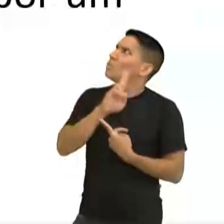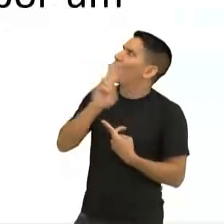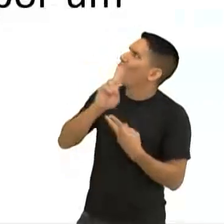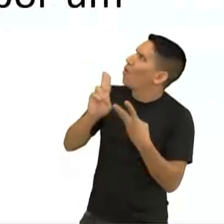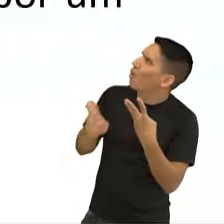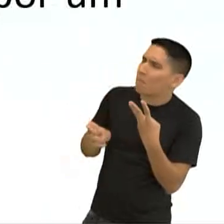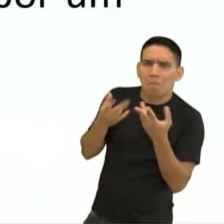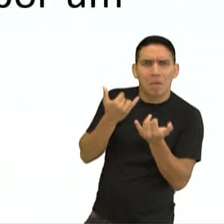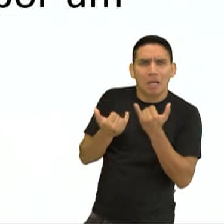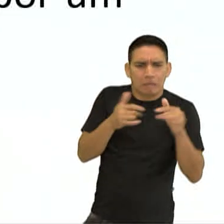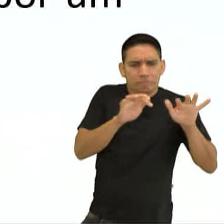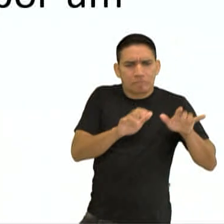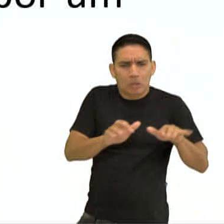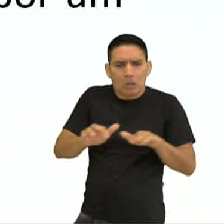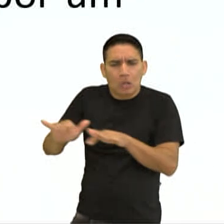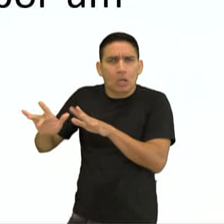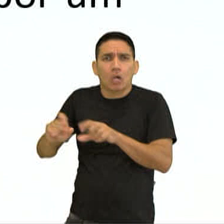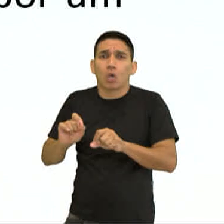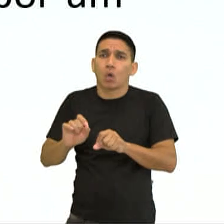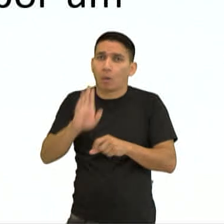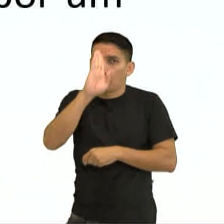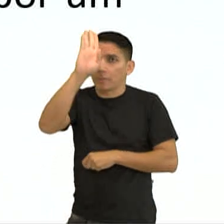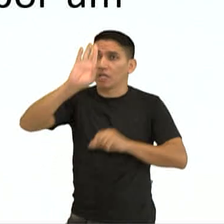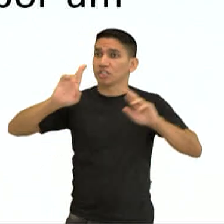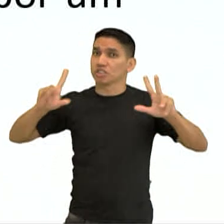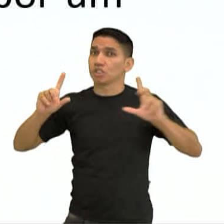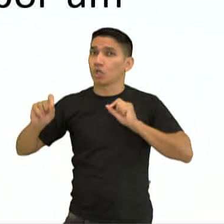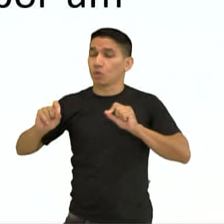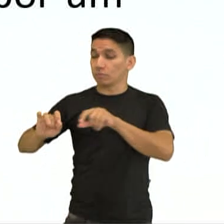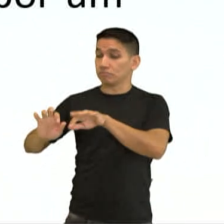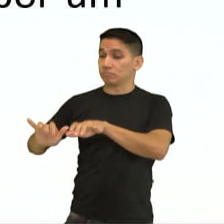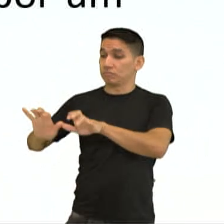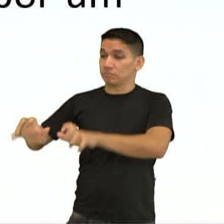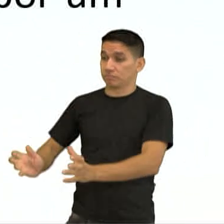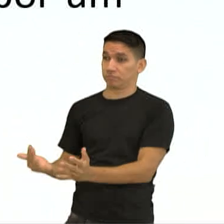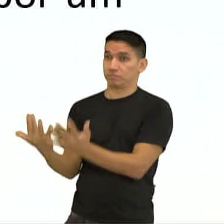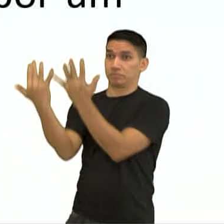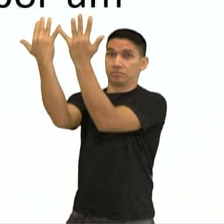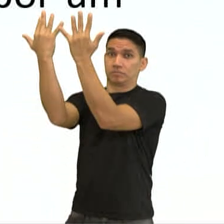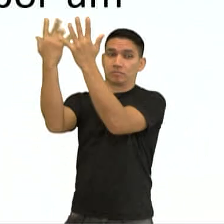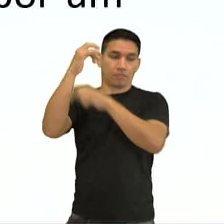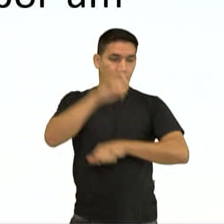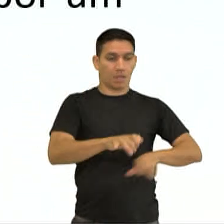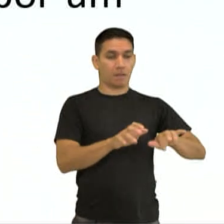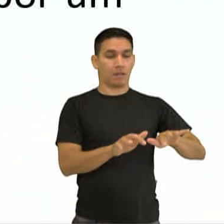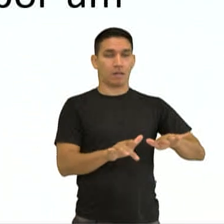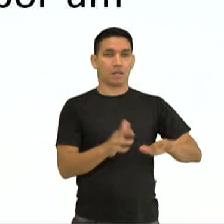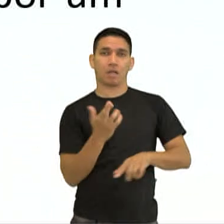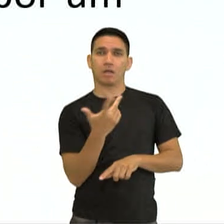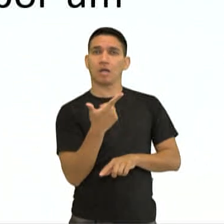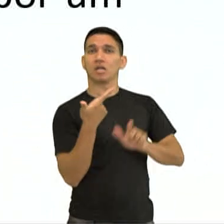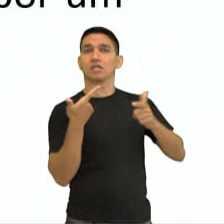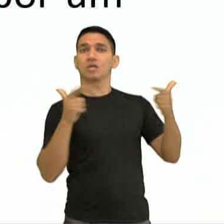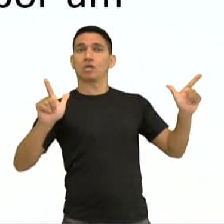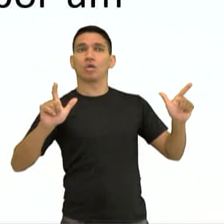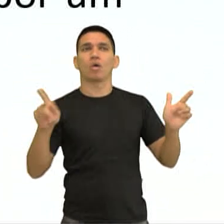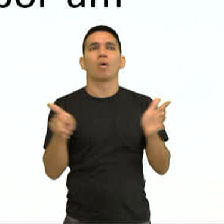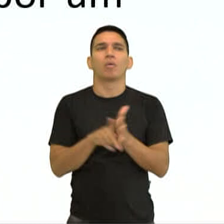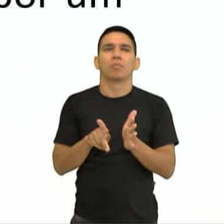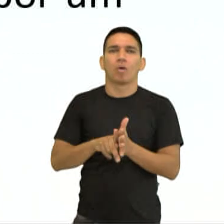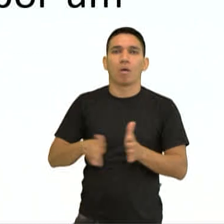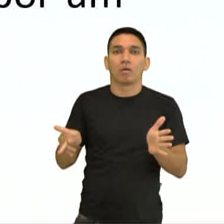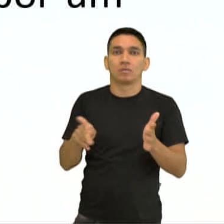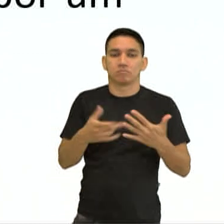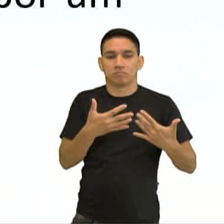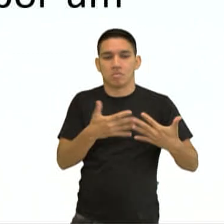a principal diferença entre o órgão de um lado e o piano e cravo do outro. Enquanto nesses dois o som é produzido pela vibração